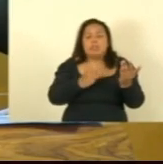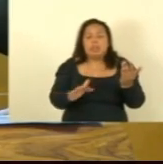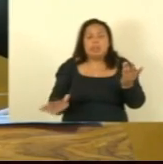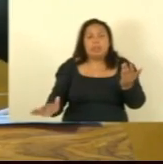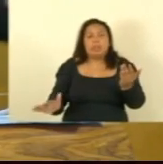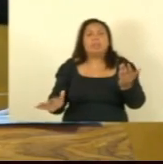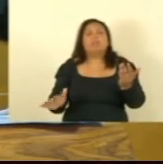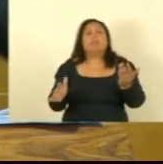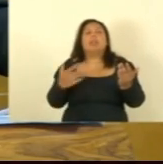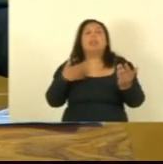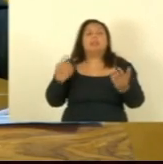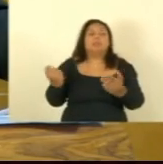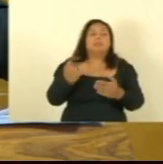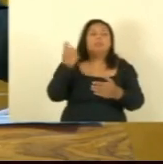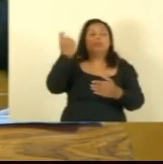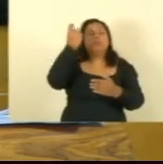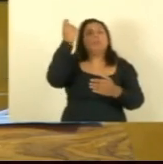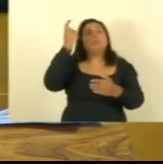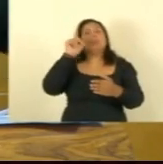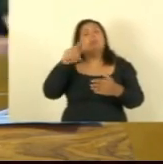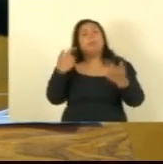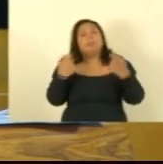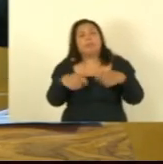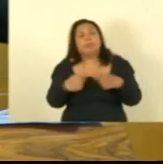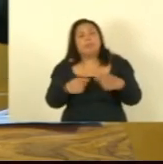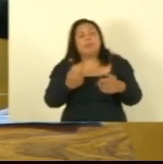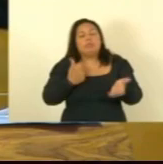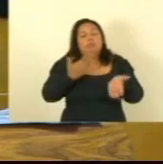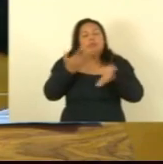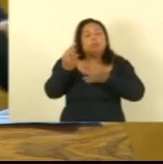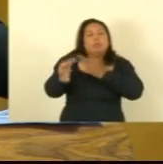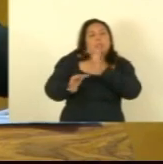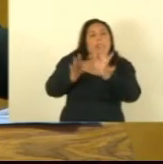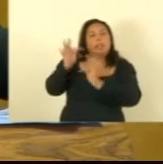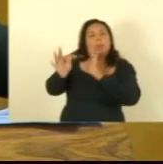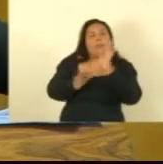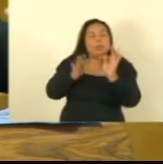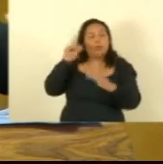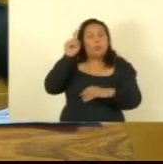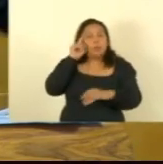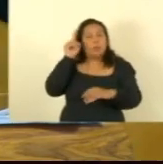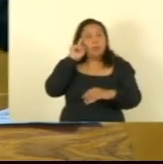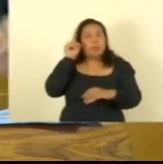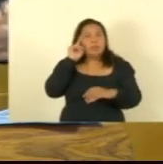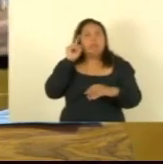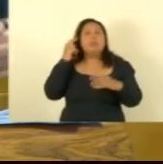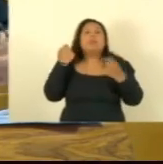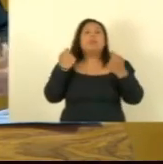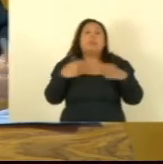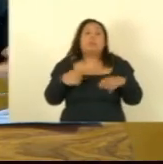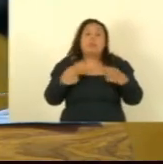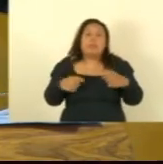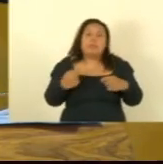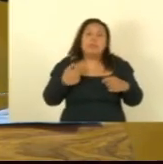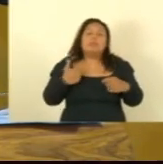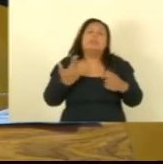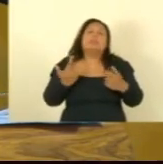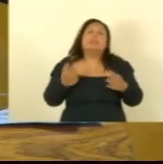crianças, adultos que precisam de um tratamento diário e que têm